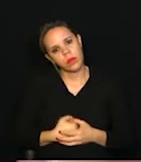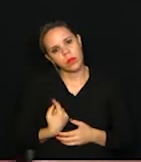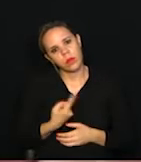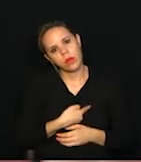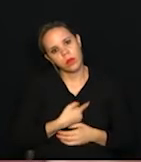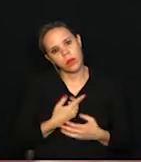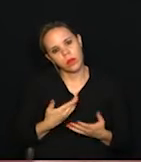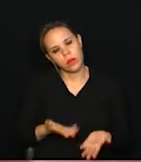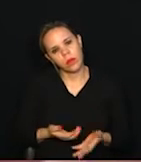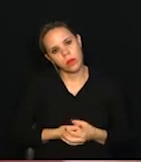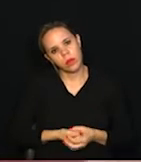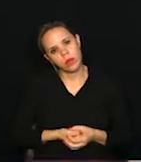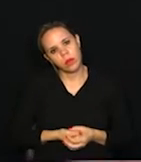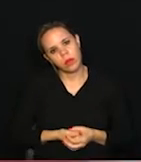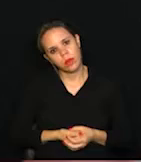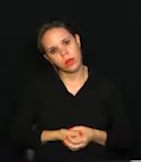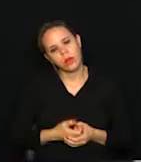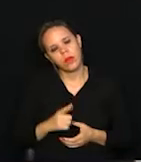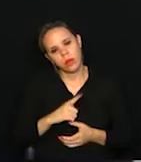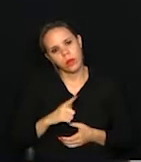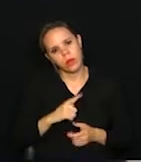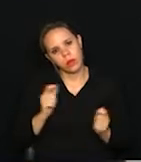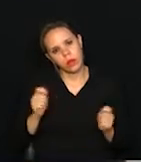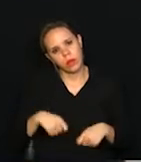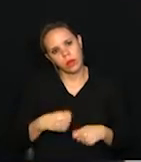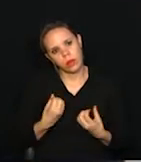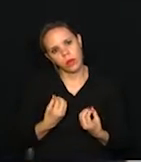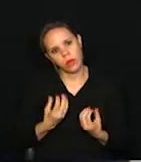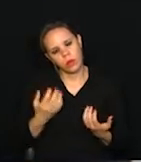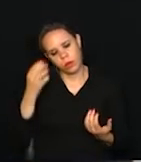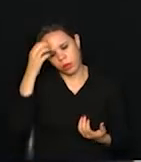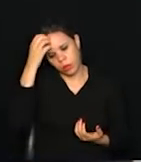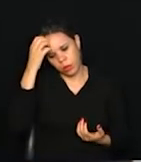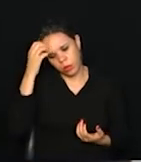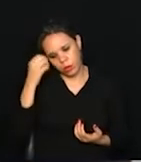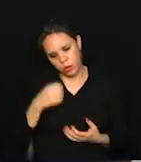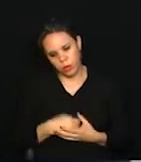Nós teríamos a informação